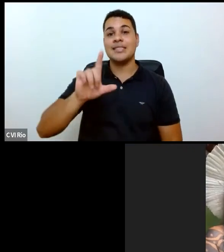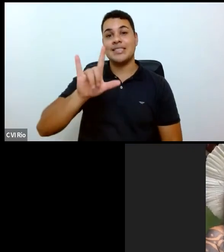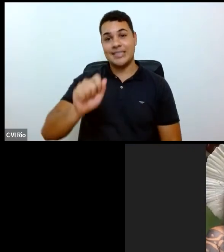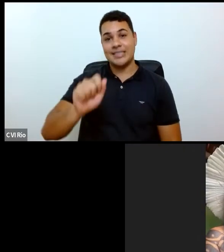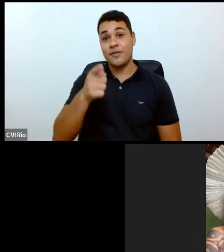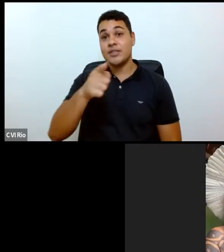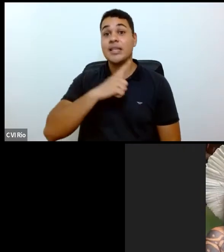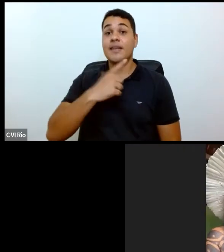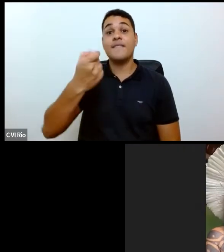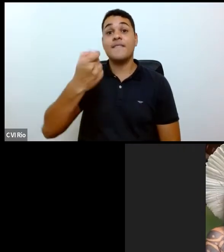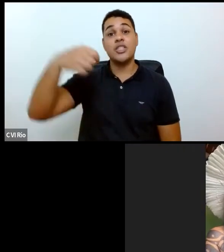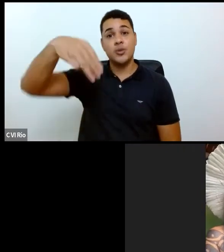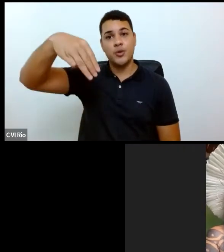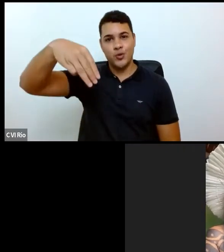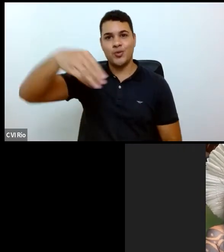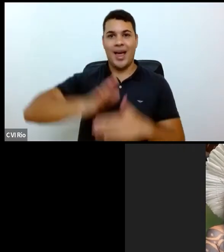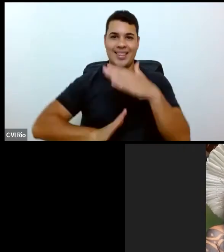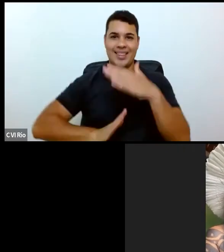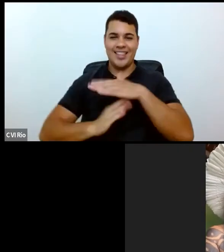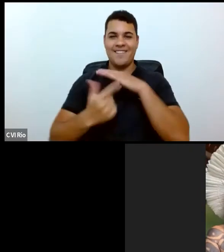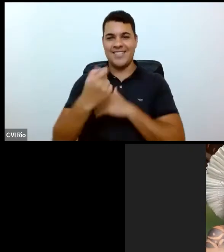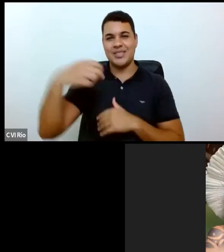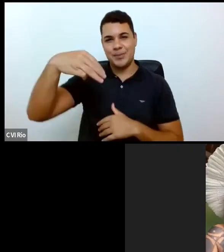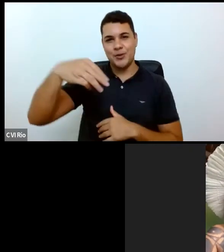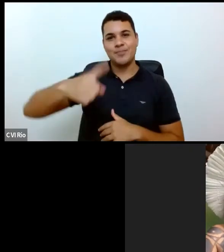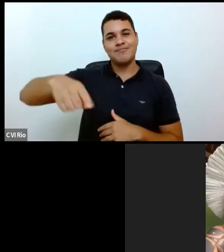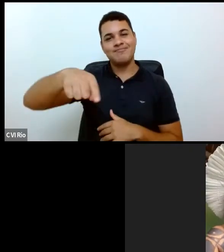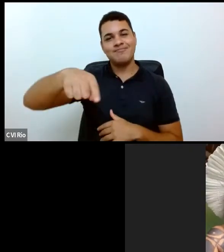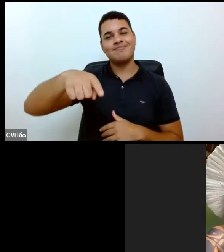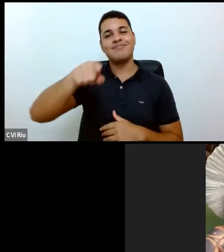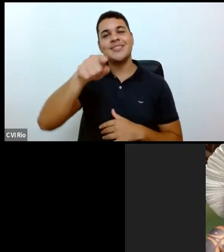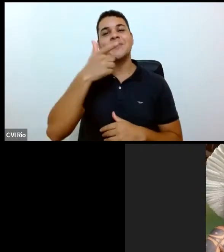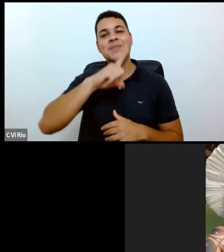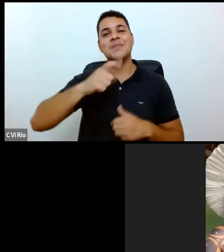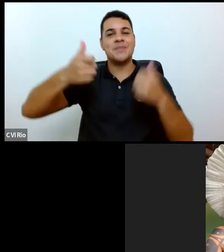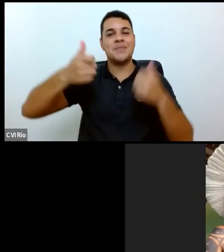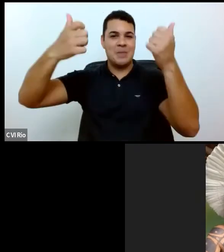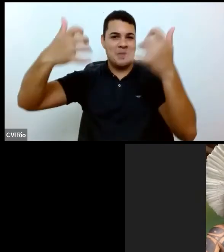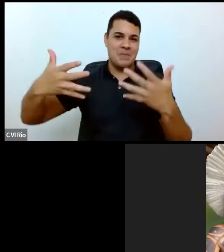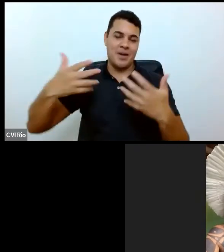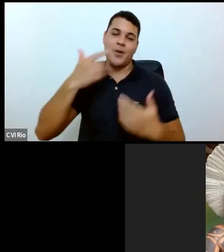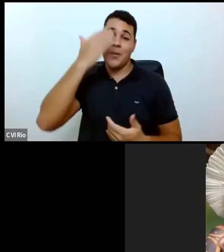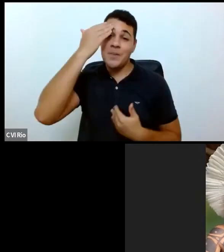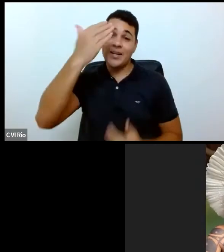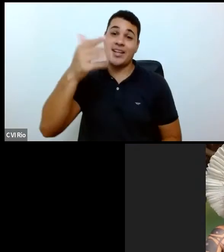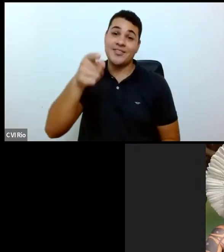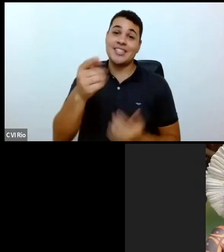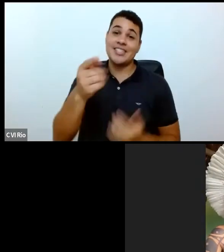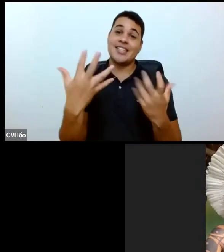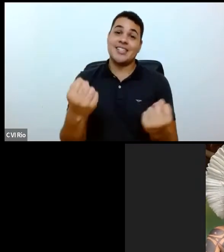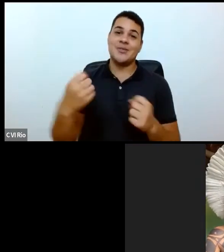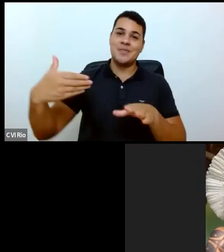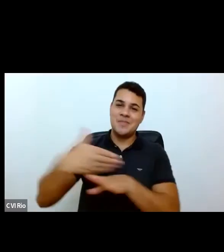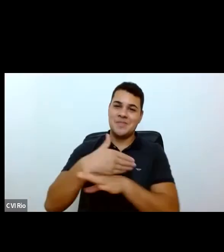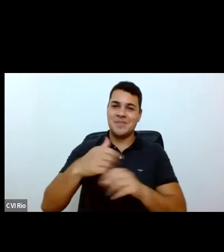20 minutos para falar conosco. Muito obrigada pela sua participação.